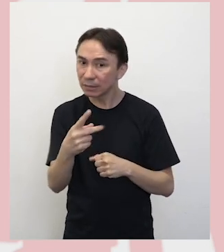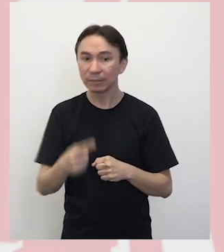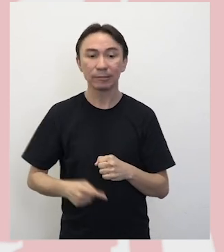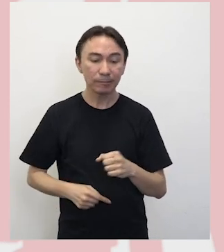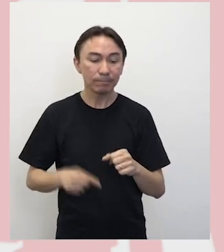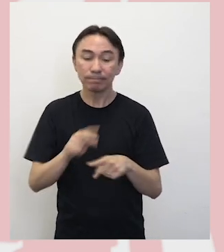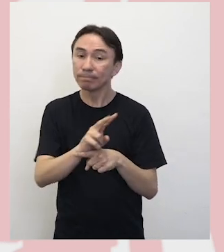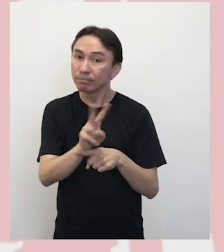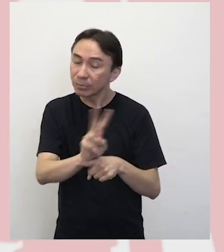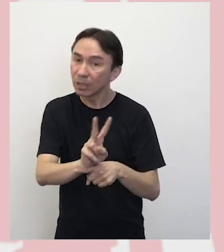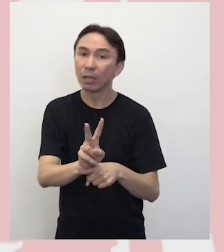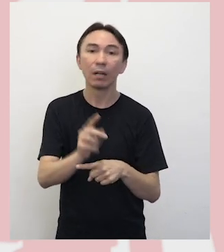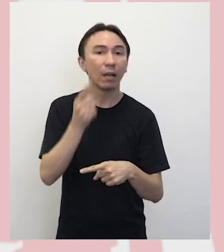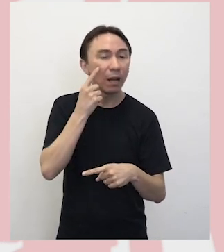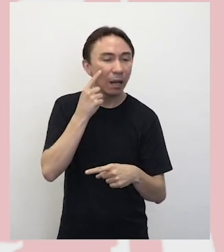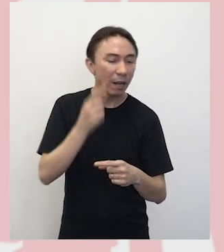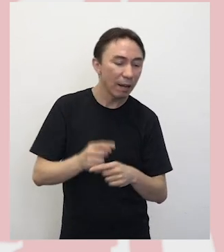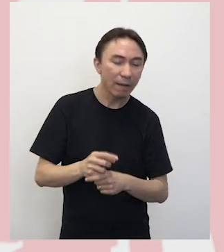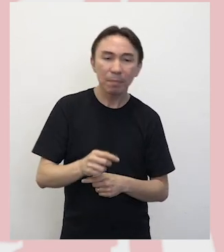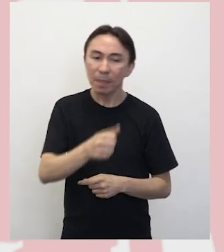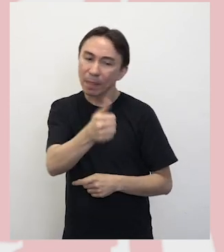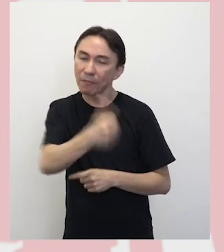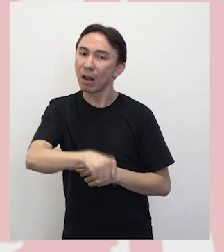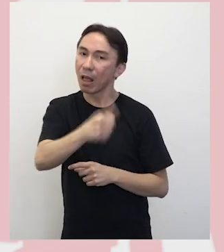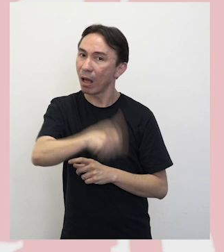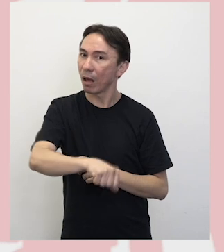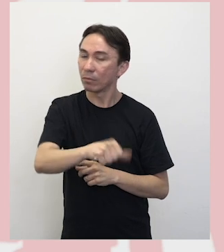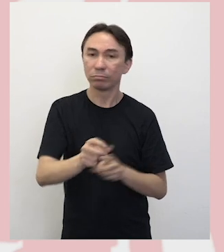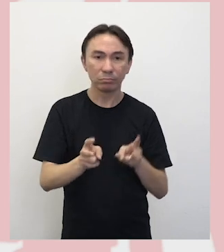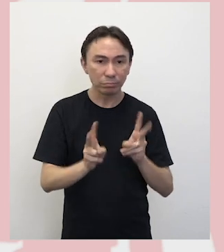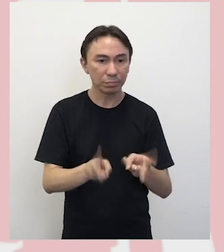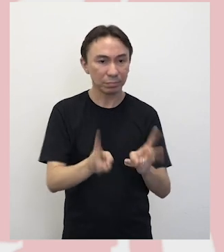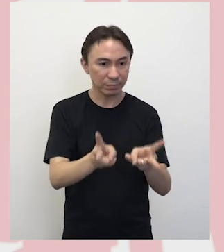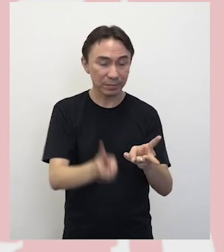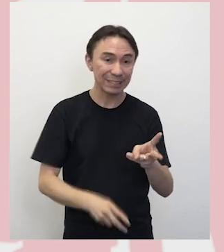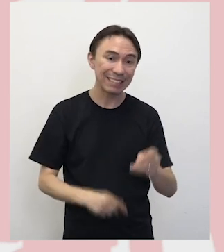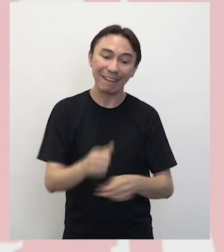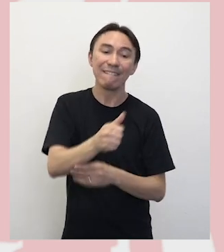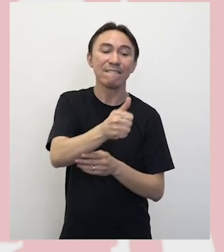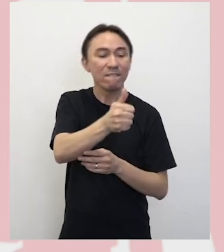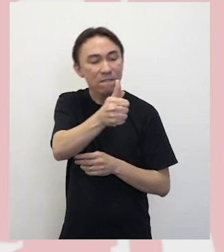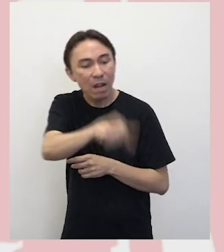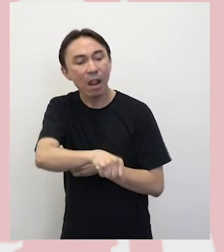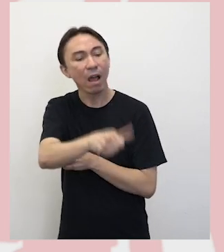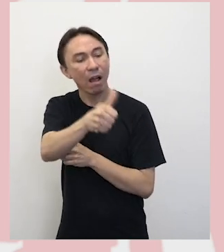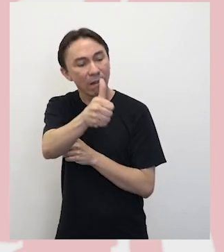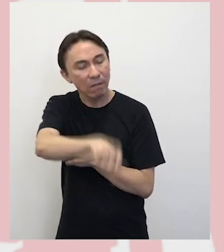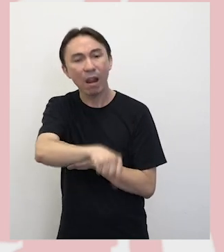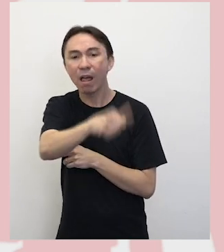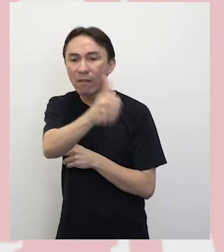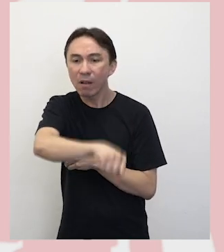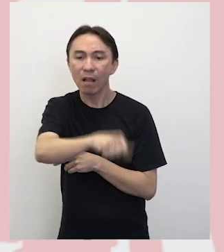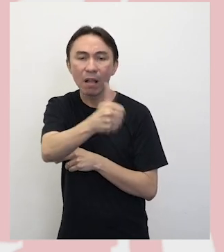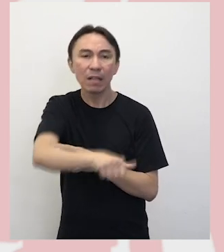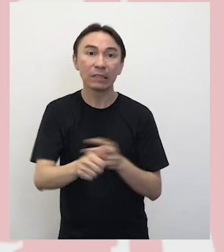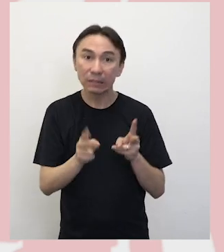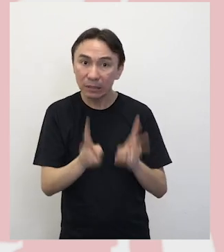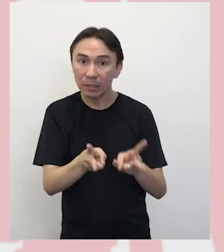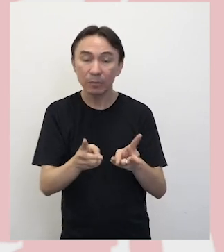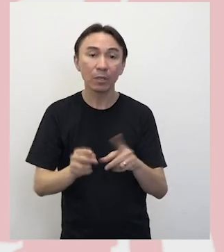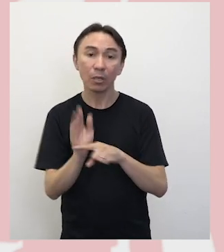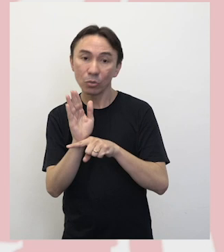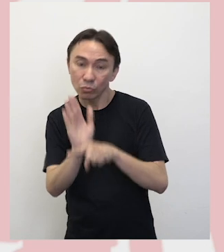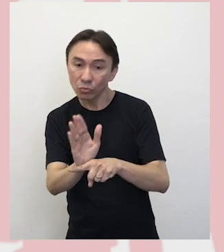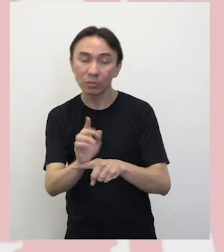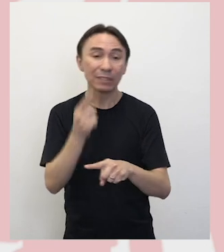monitoradas e avaliadas. A avaliação permanente possibilita a correção ou o redirecionamento das ações